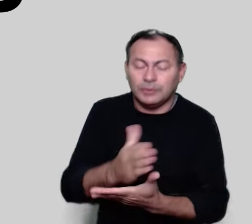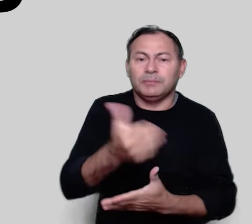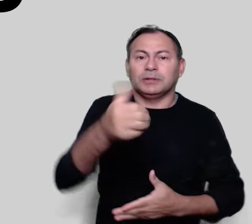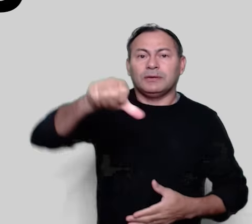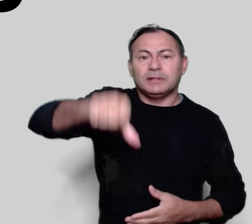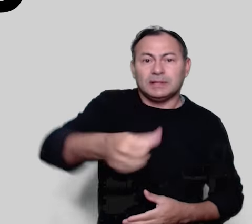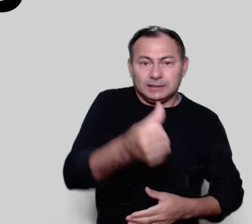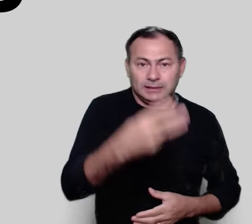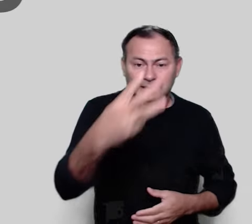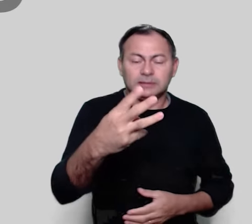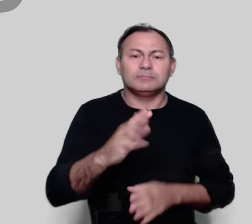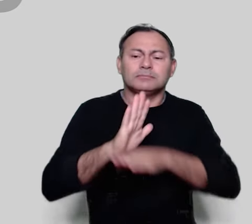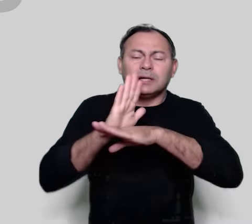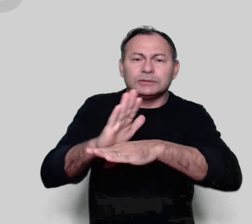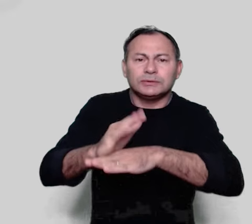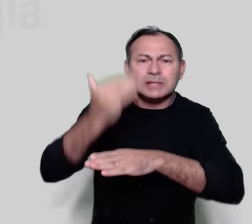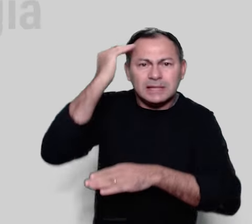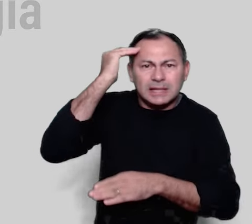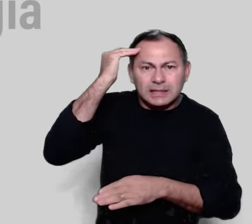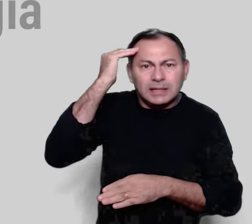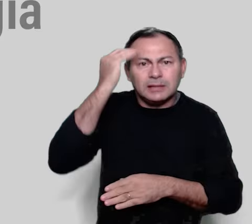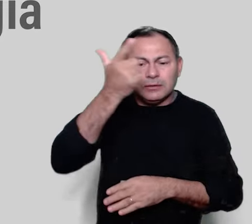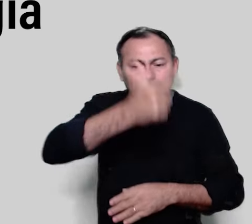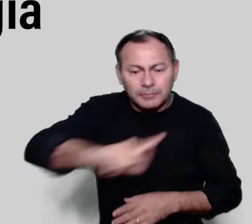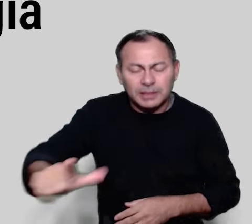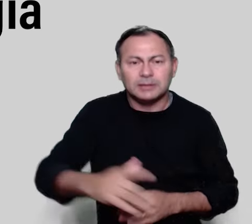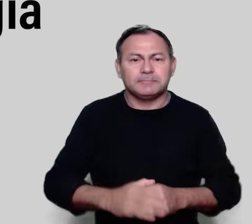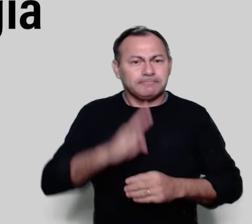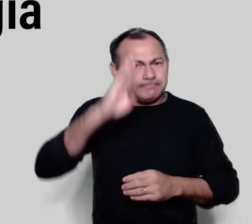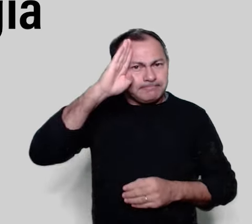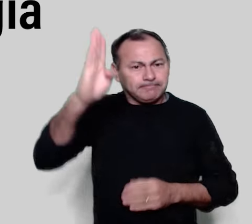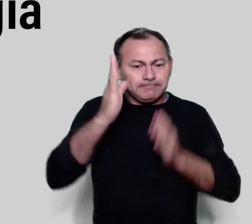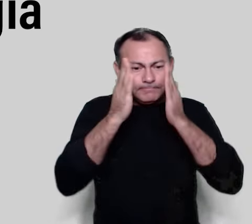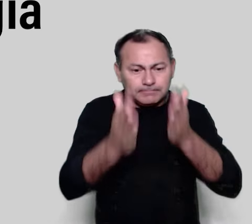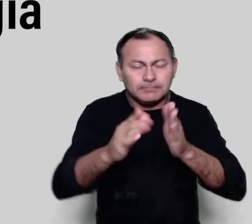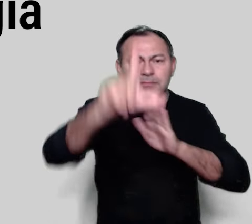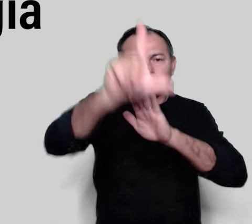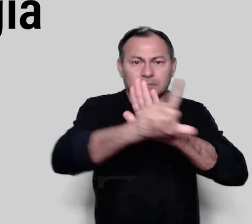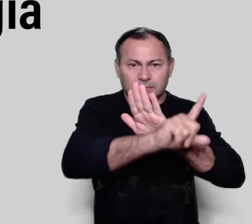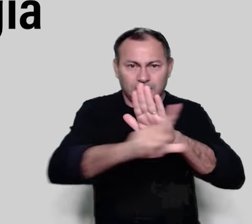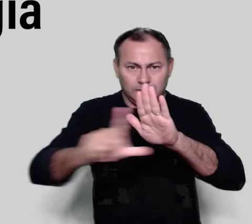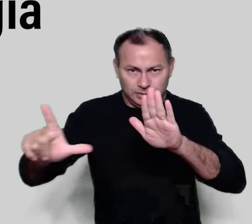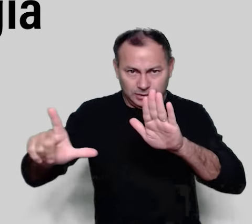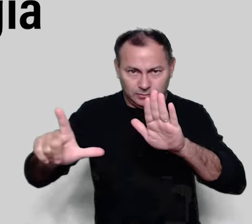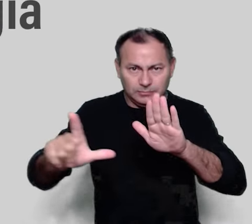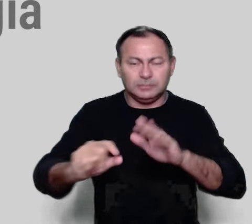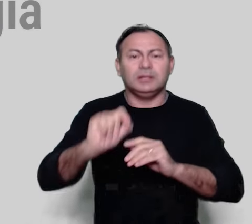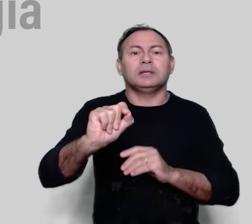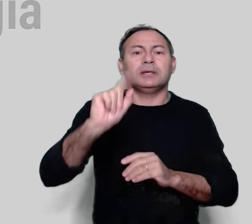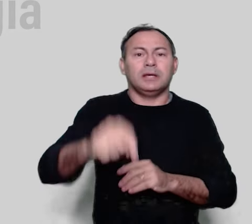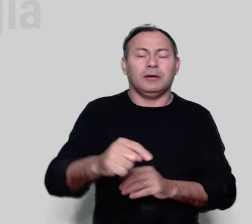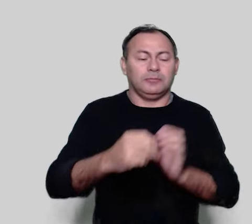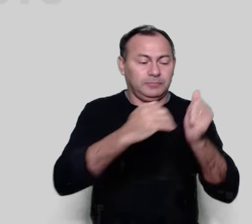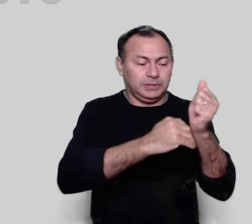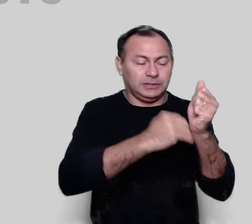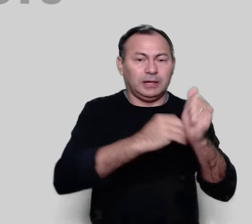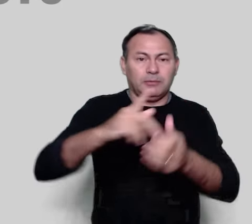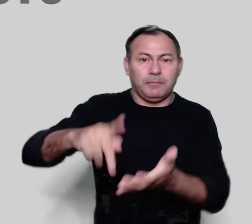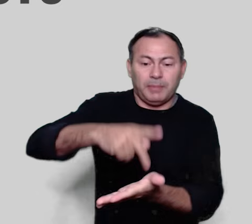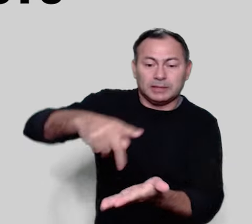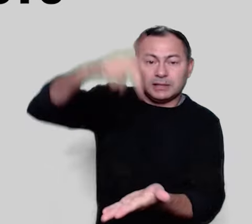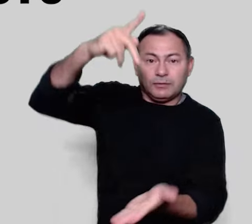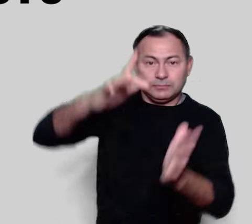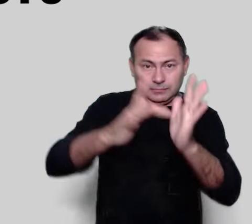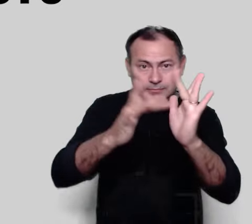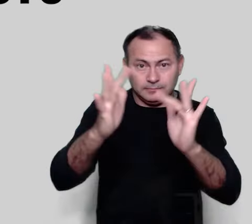nos ajuda a redescobrir a centralidade da liturgia, que é o mistério pascal